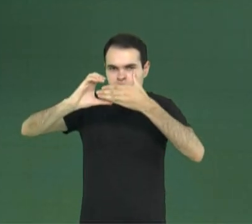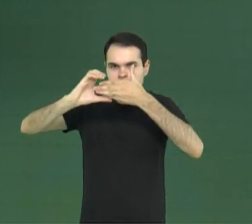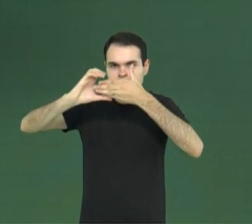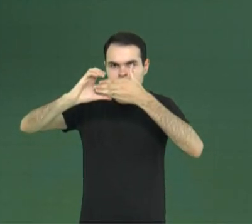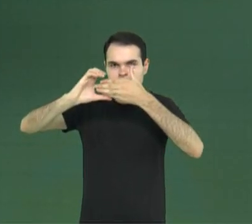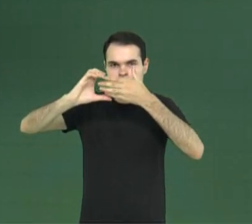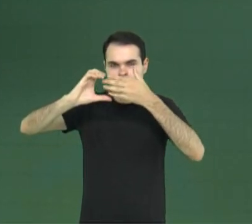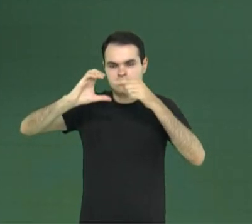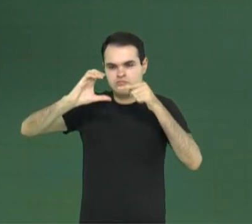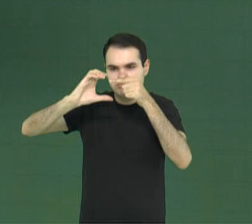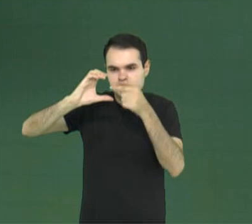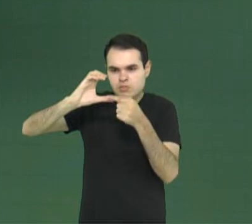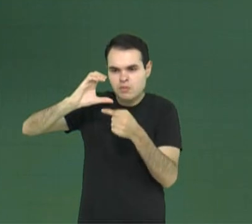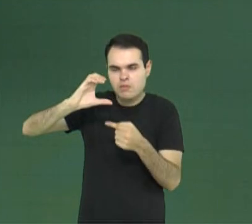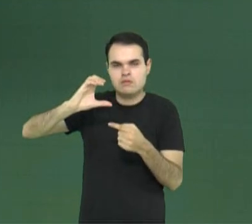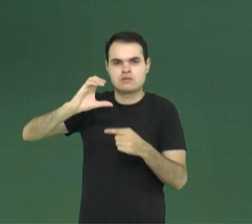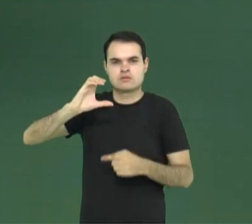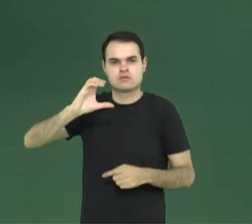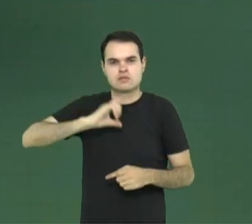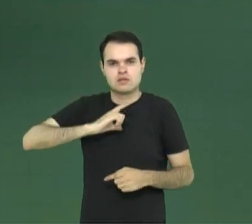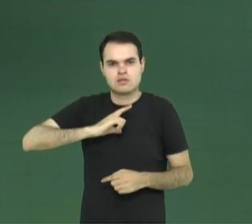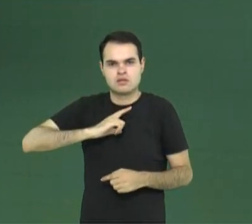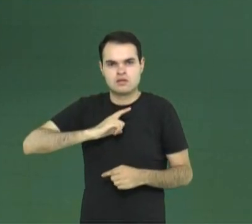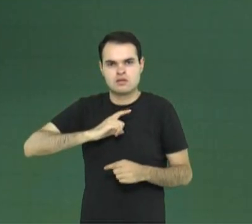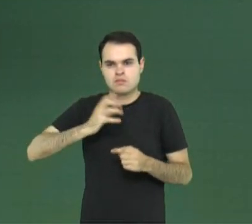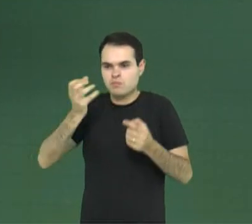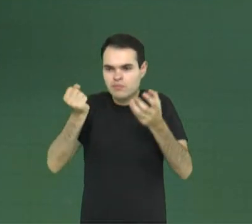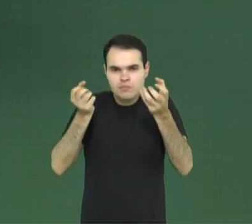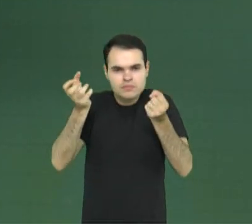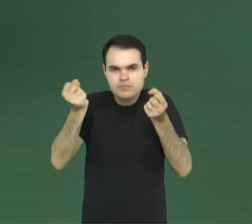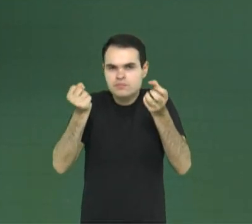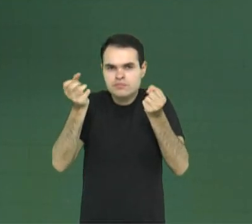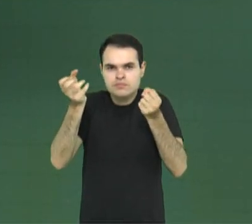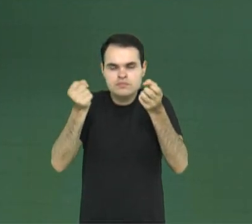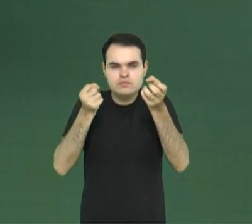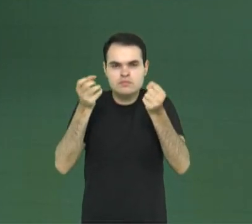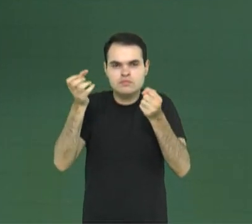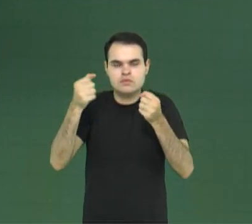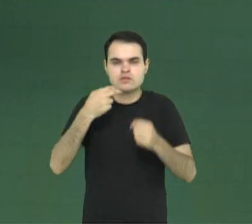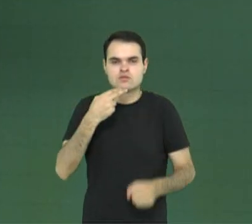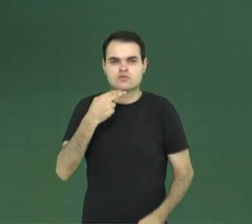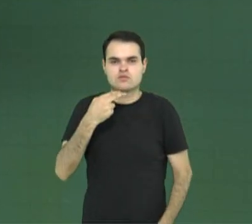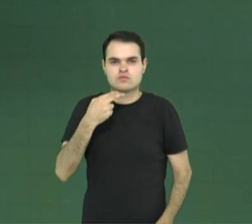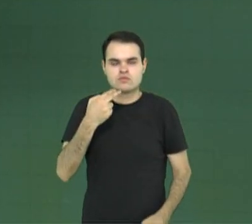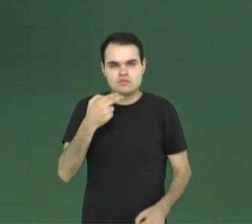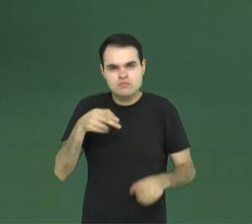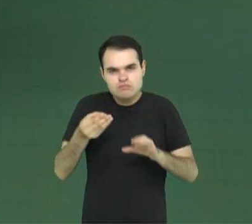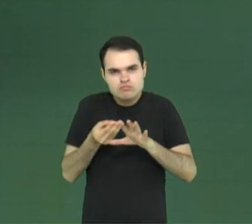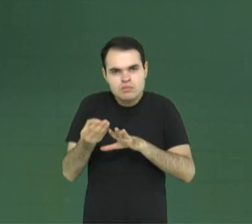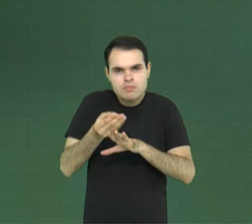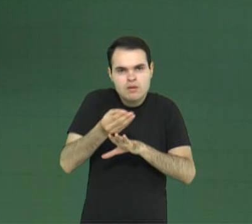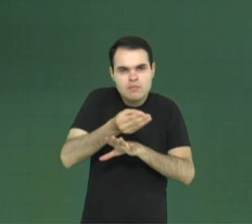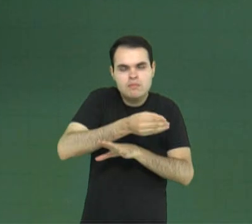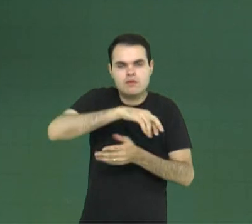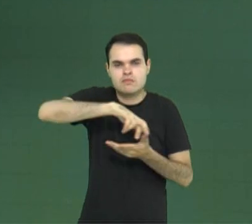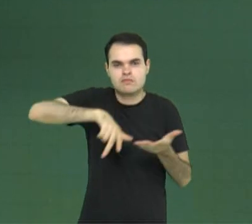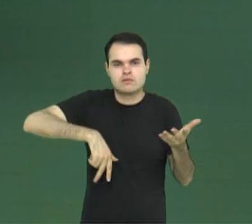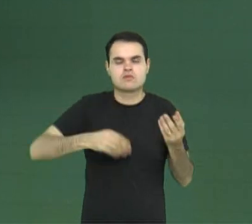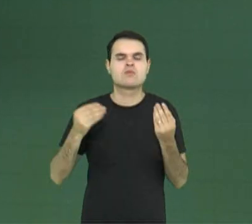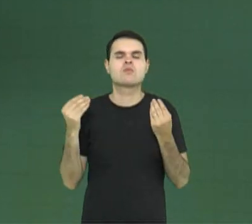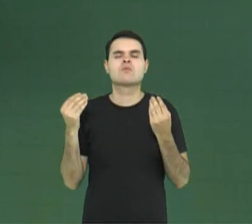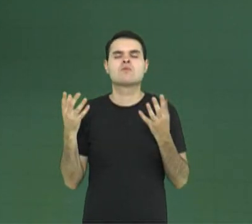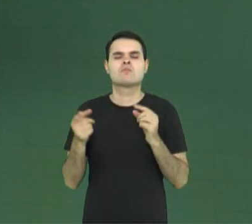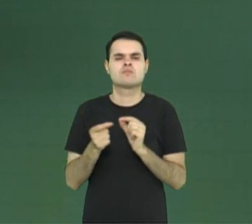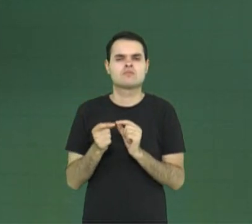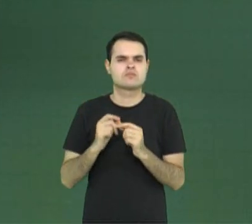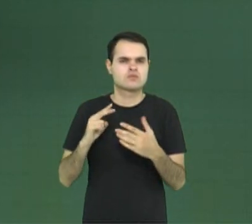fazer todo esse processo de reabsorção de nutrientes e filtragem do sangue que vai estar disponível ali. Mas como que